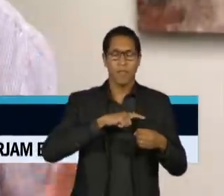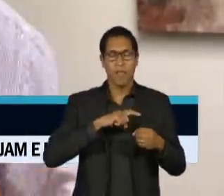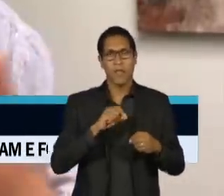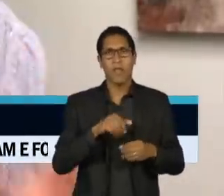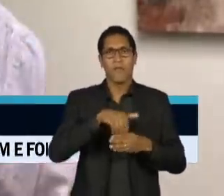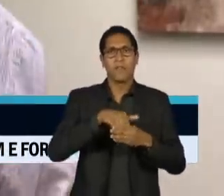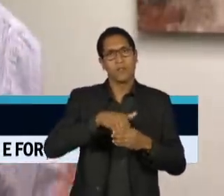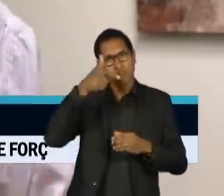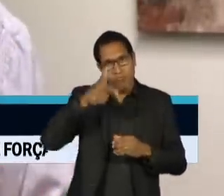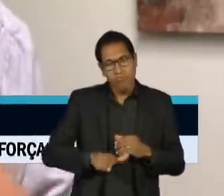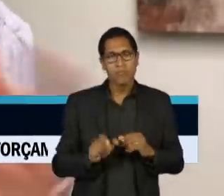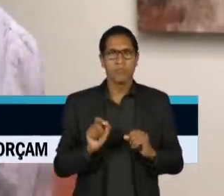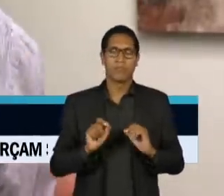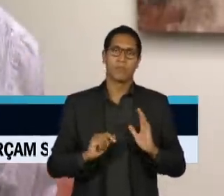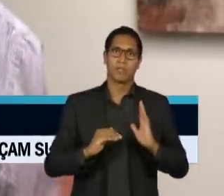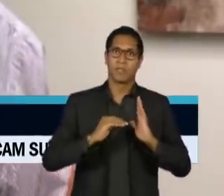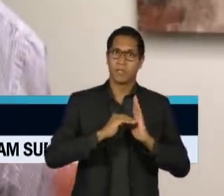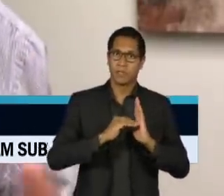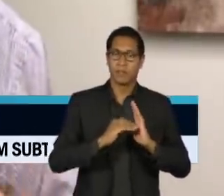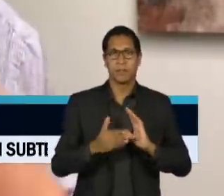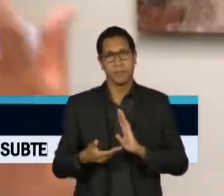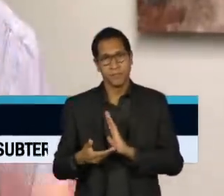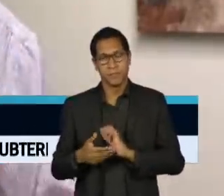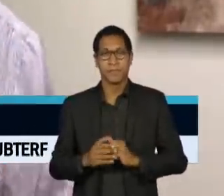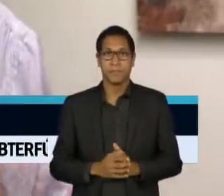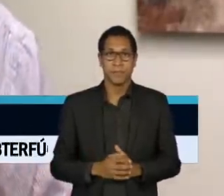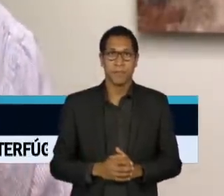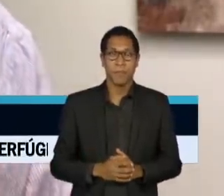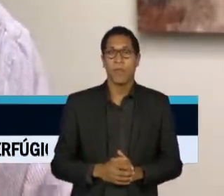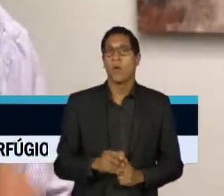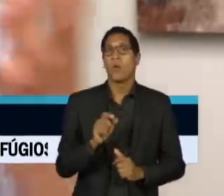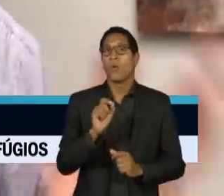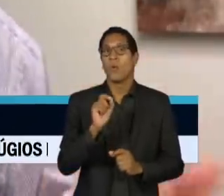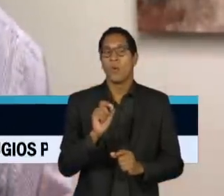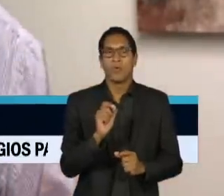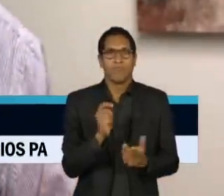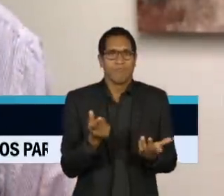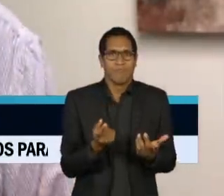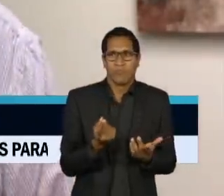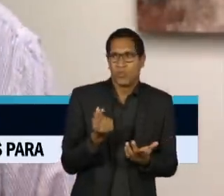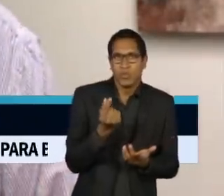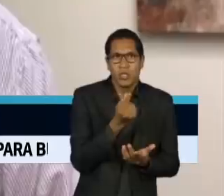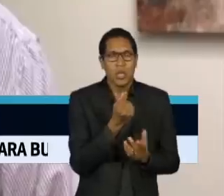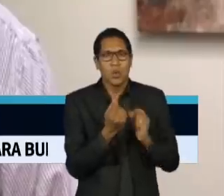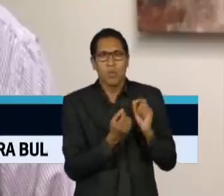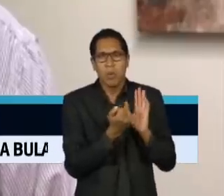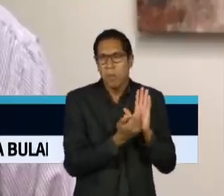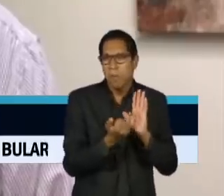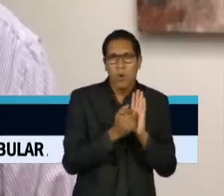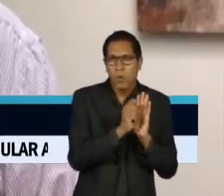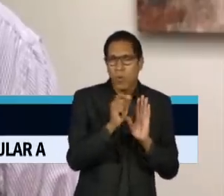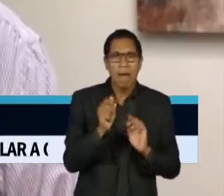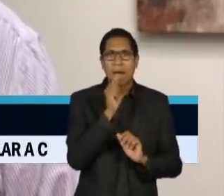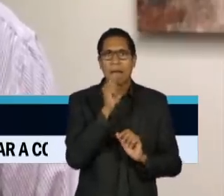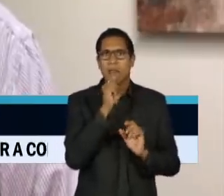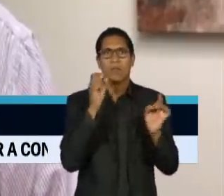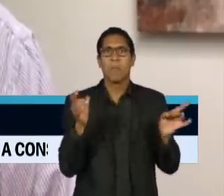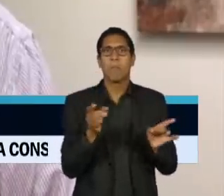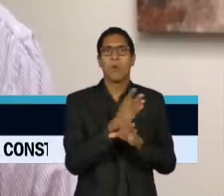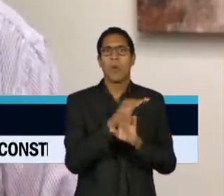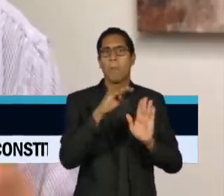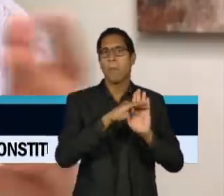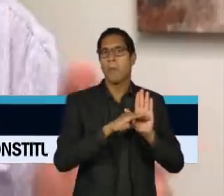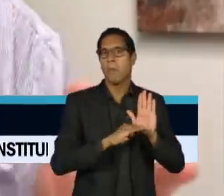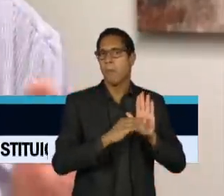a partilha de um dinheiro que ainda não existe, de um espaço fiscal que ainda não foi configurado. É nesse